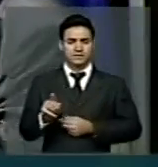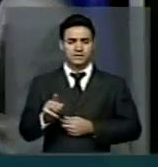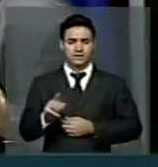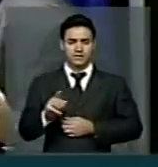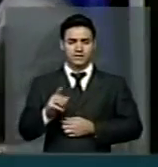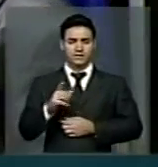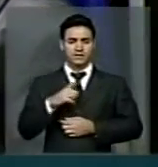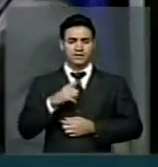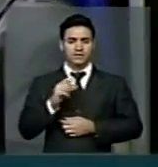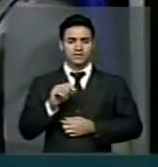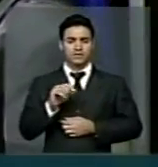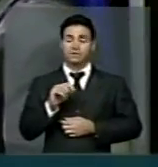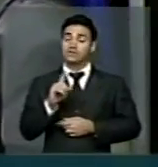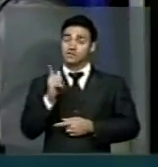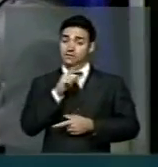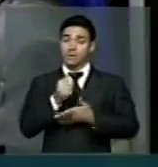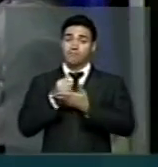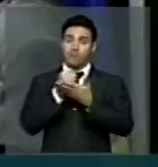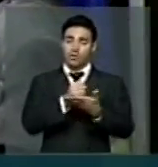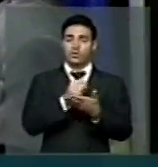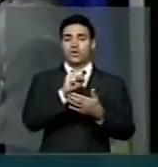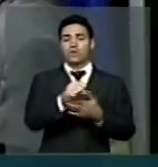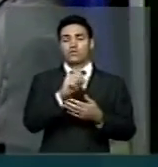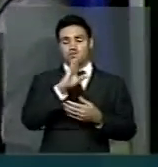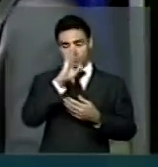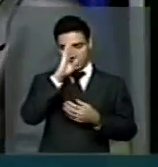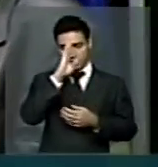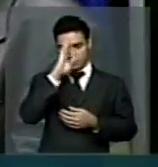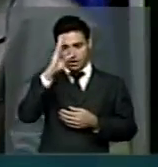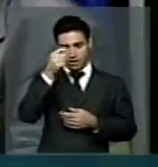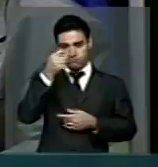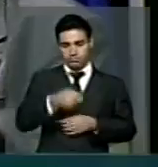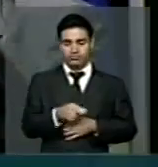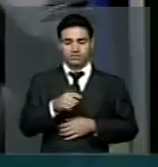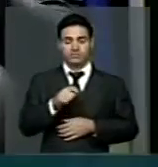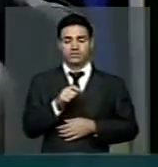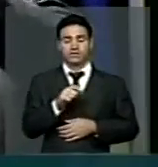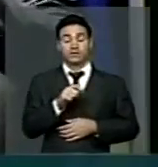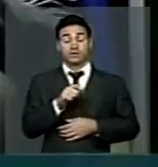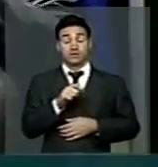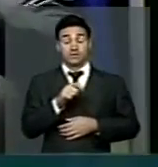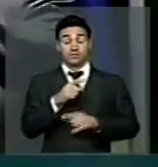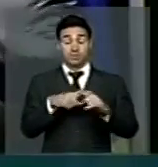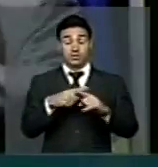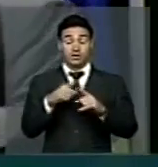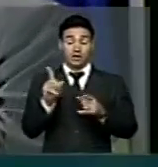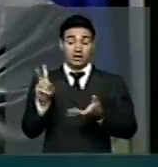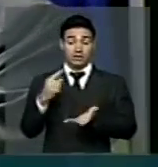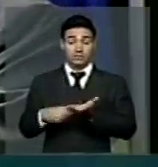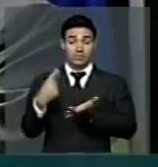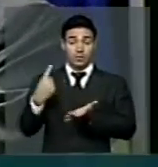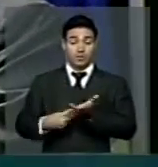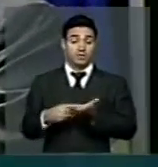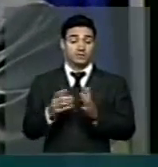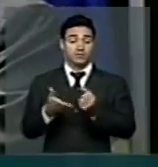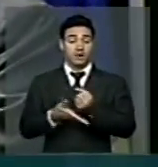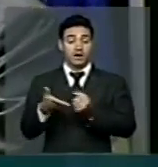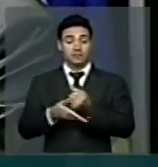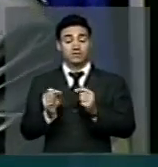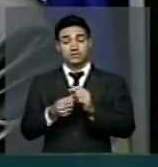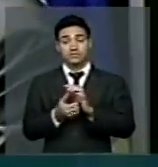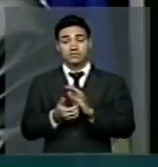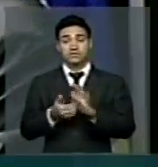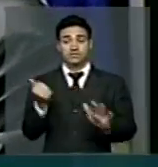de sustentação do regime militar, porque cumpriu com esse compromisso básico de remover o